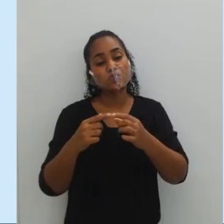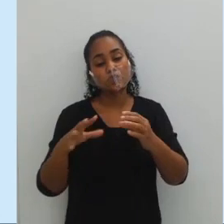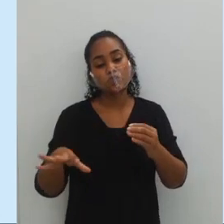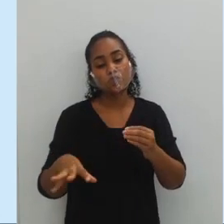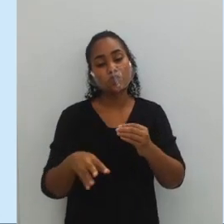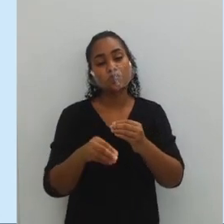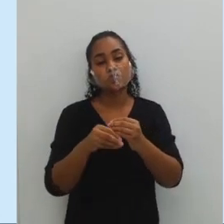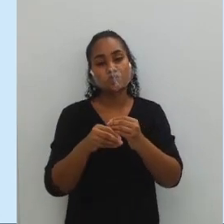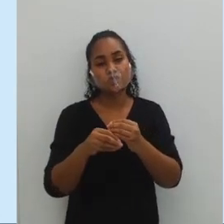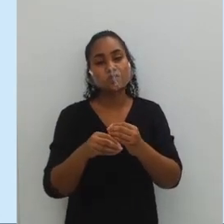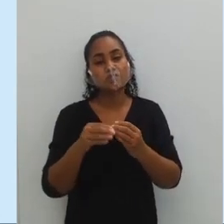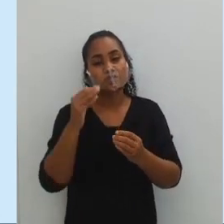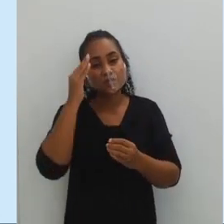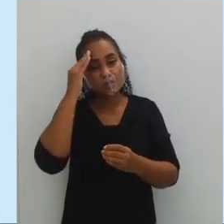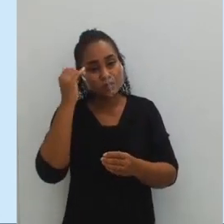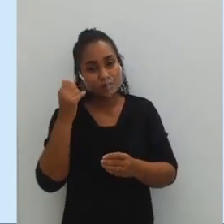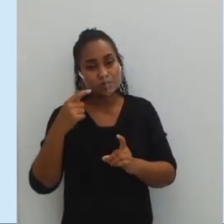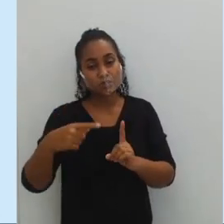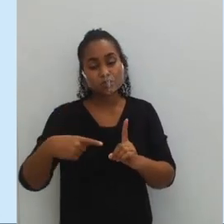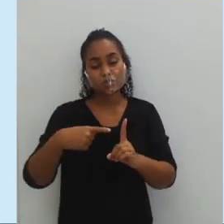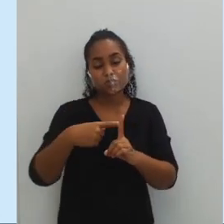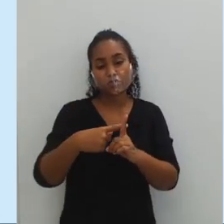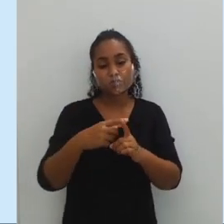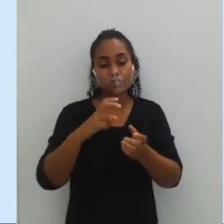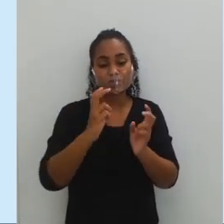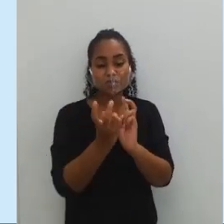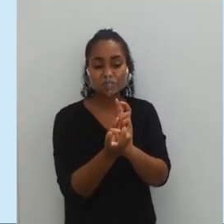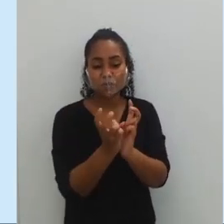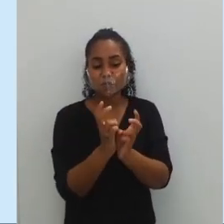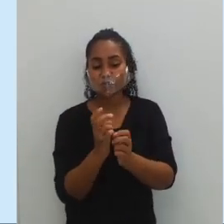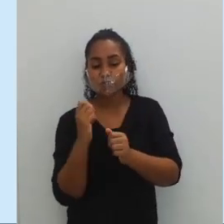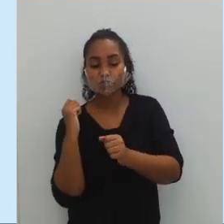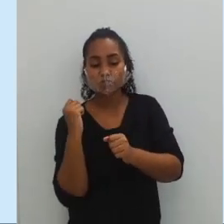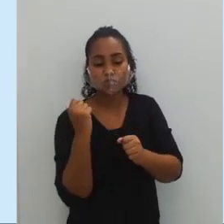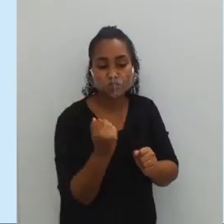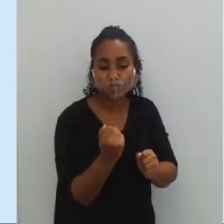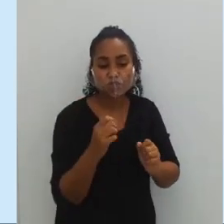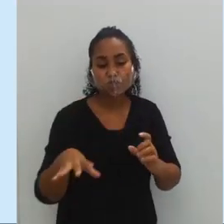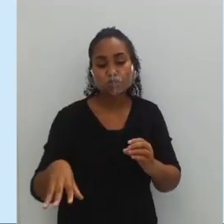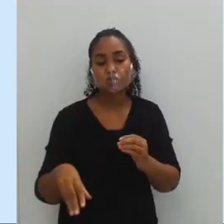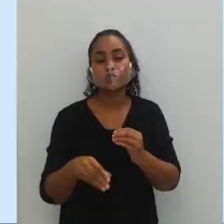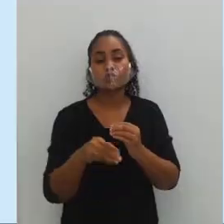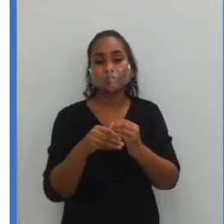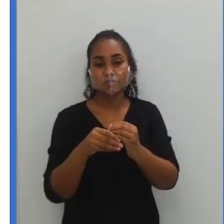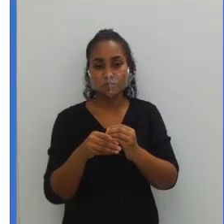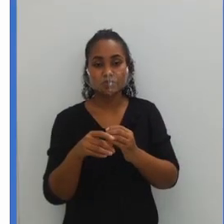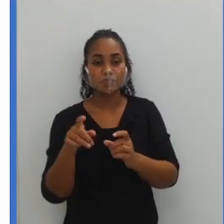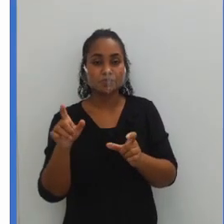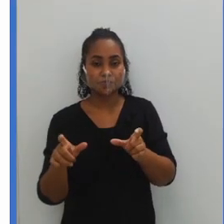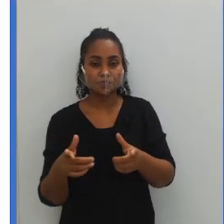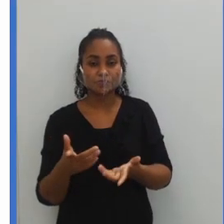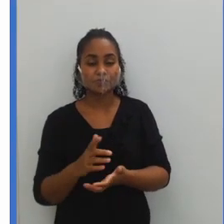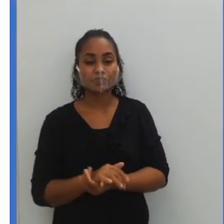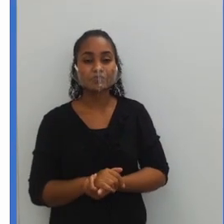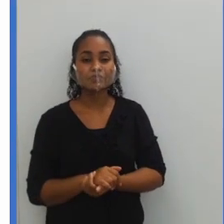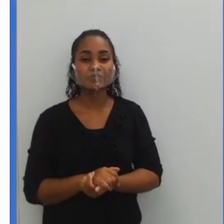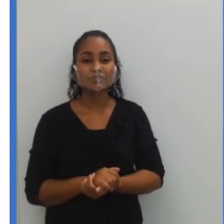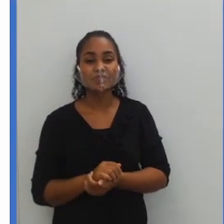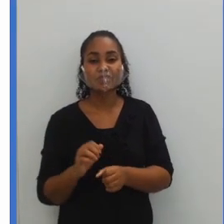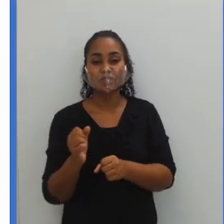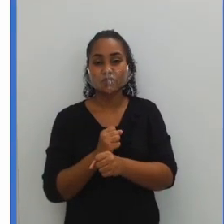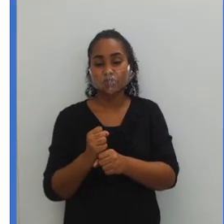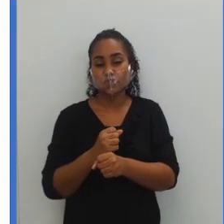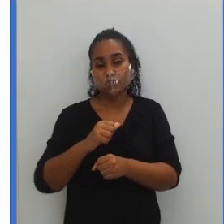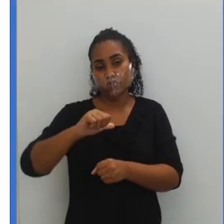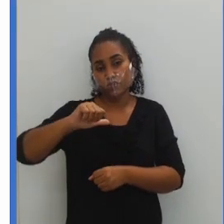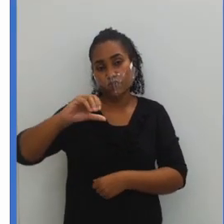se complementando, né? As pessoas que sabem, por exemplo, capoeira e jiu-jitsu, tenho certeza que uma agrega valor à outra.